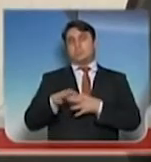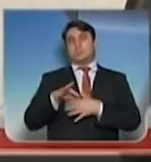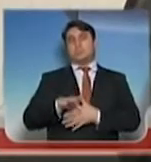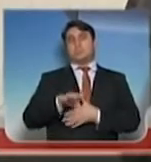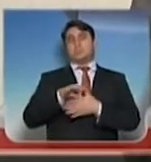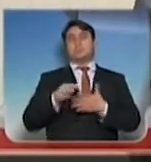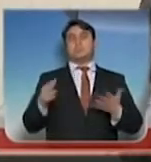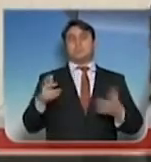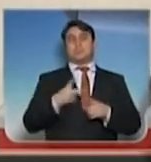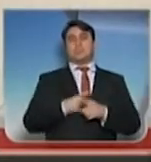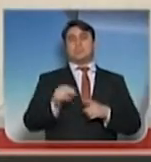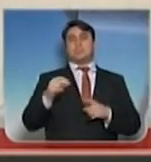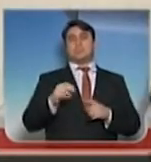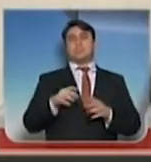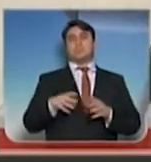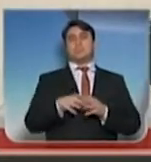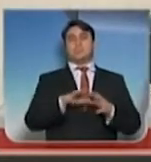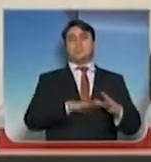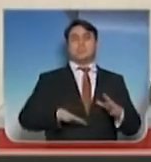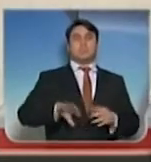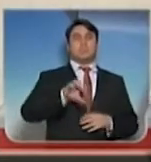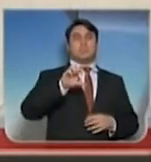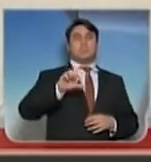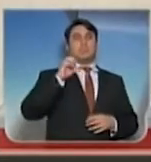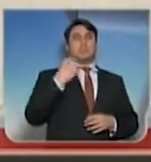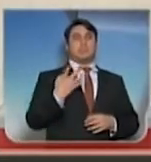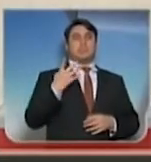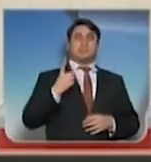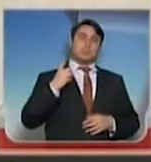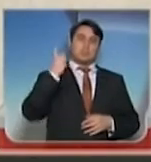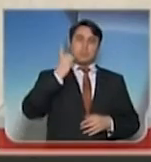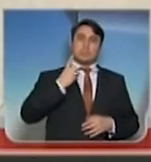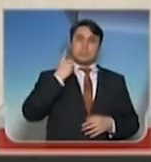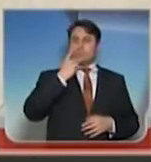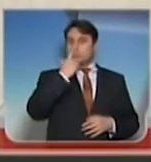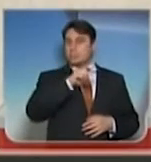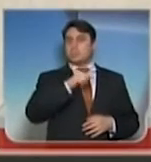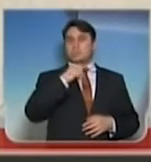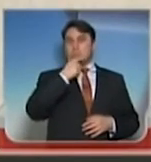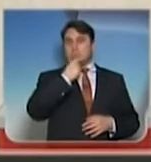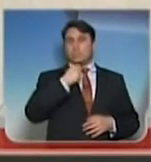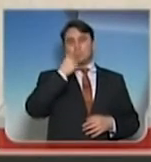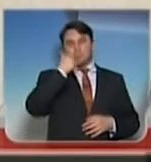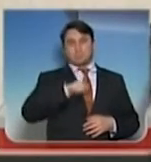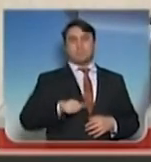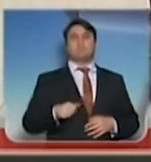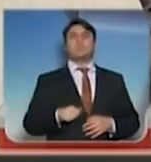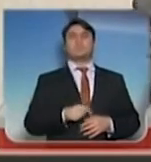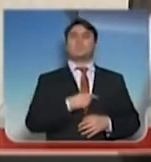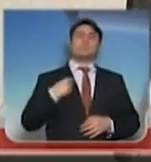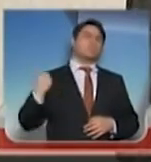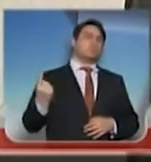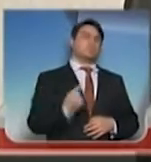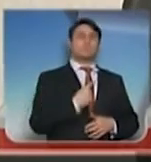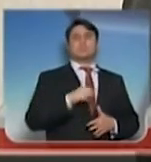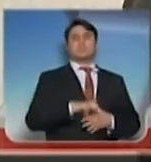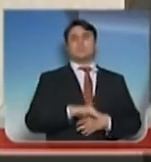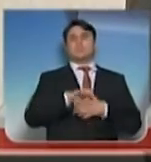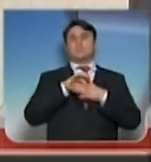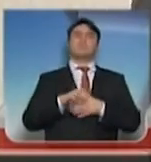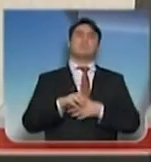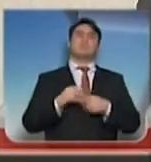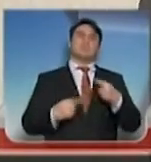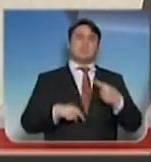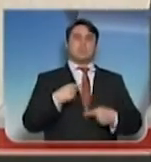gostaria de frisar que essa é uma vitória coletiva aqui dos 94 deputados e deputadas de todos os líderes